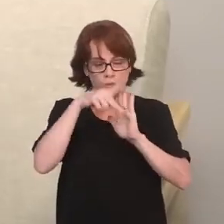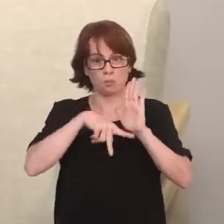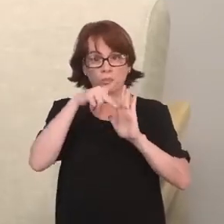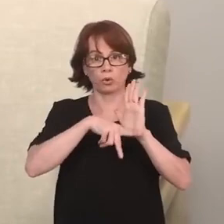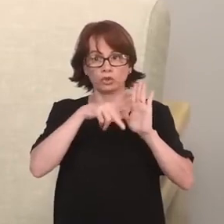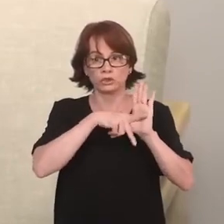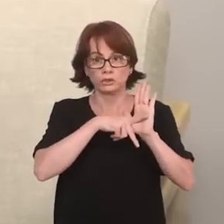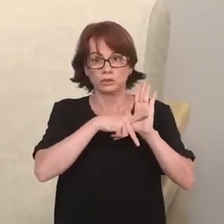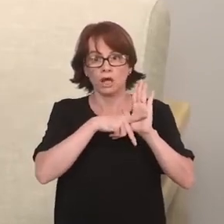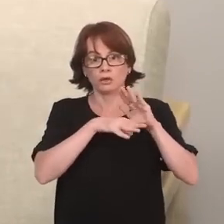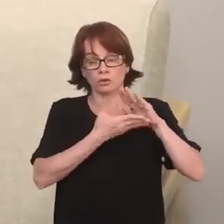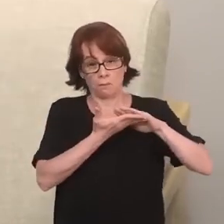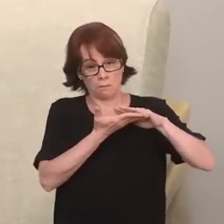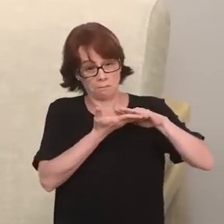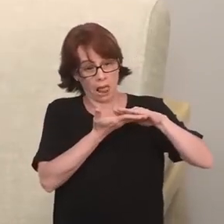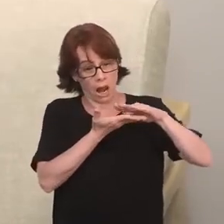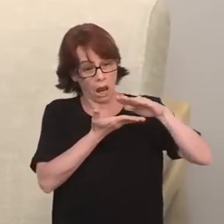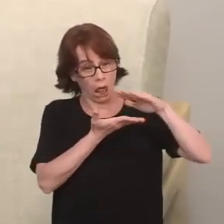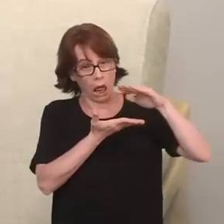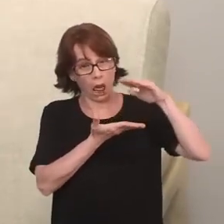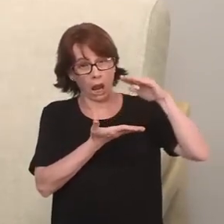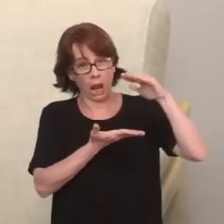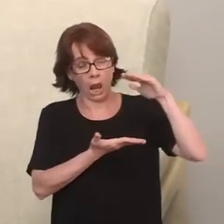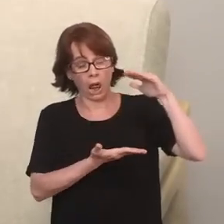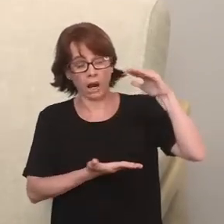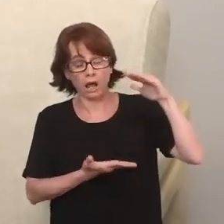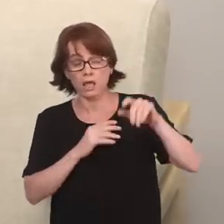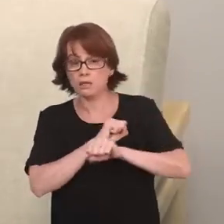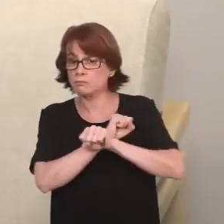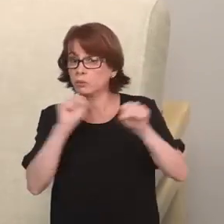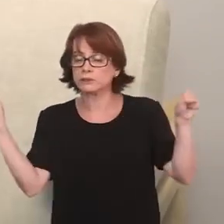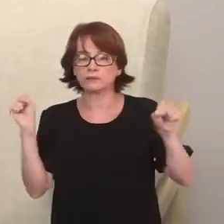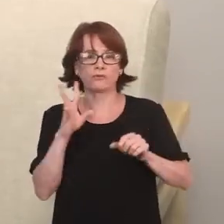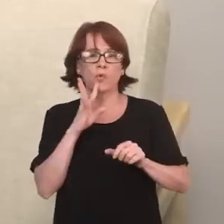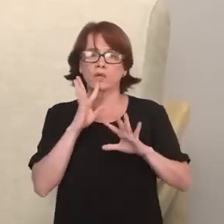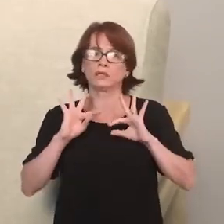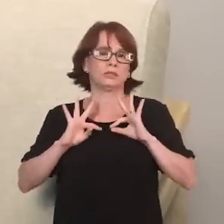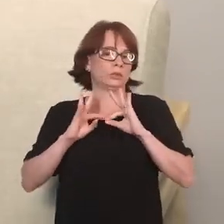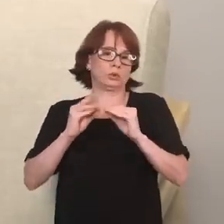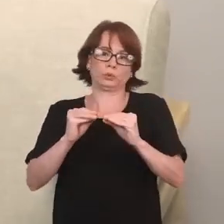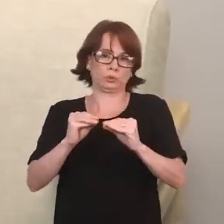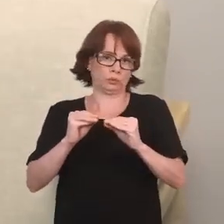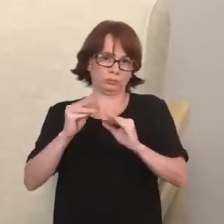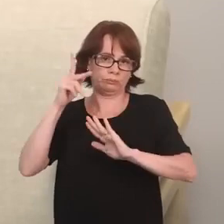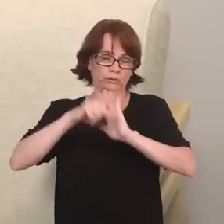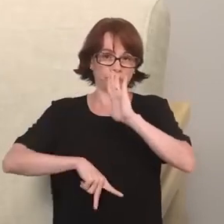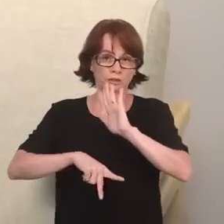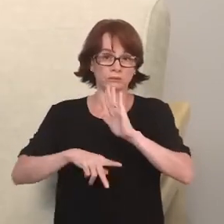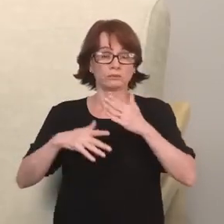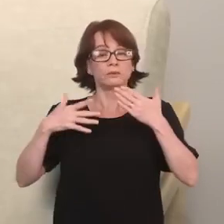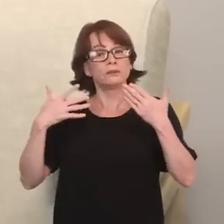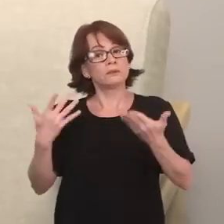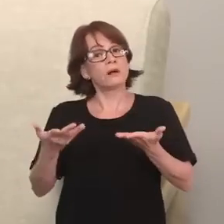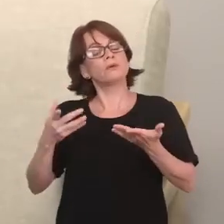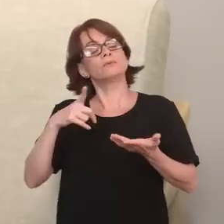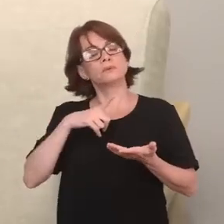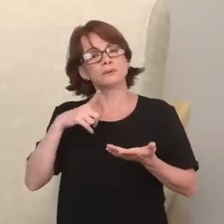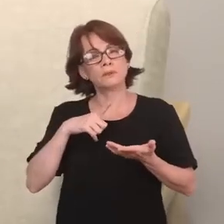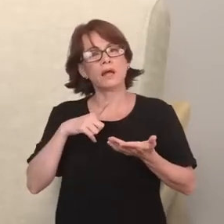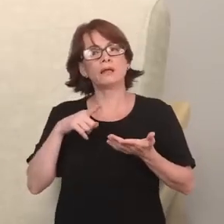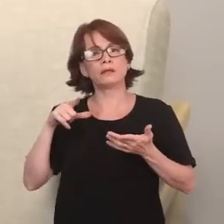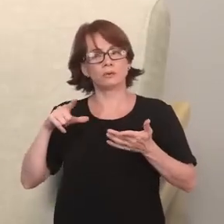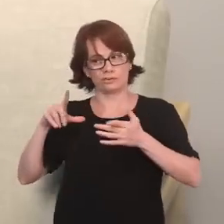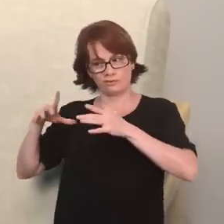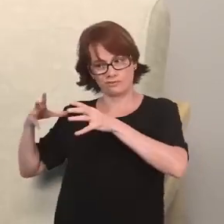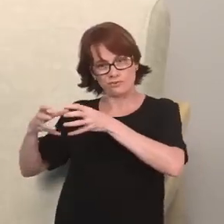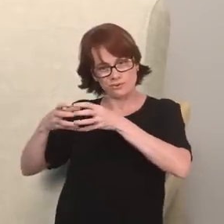você votar, é impossível você conhecer a fundo todos os projetos. Então, você conta com esse trabalho da assessoria, com a